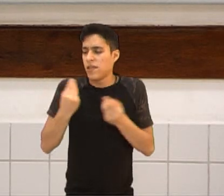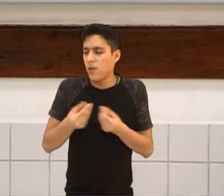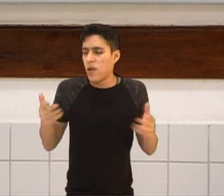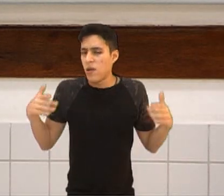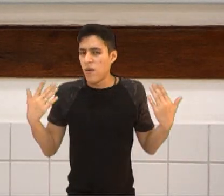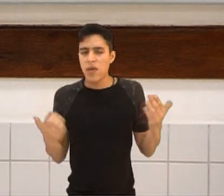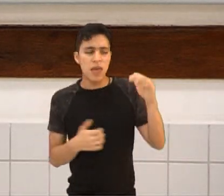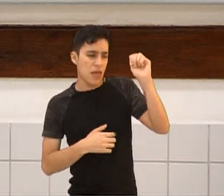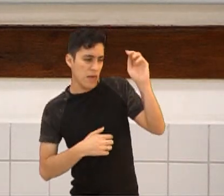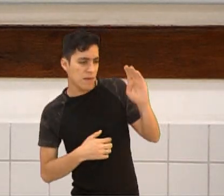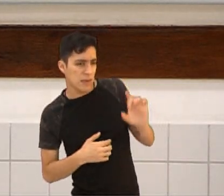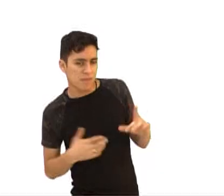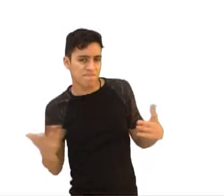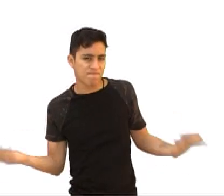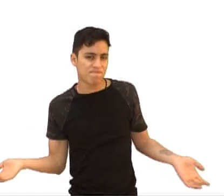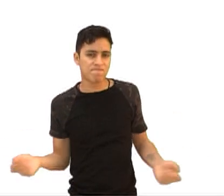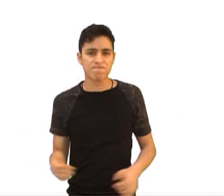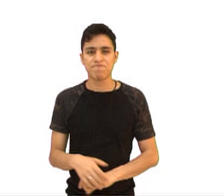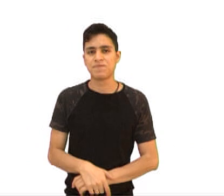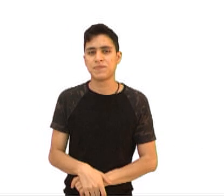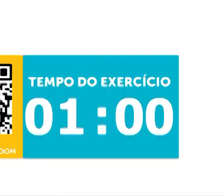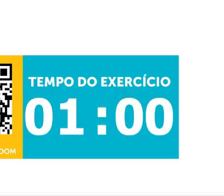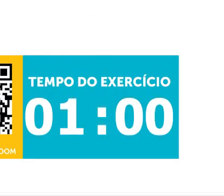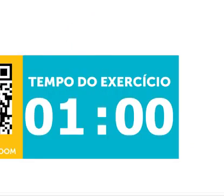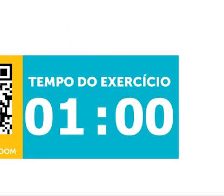vida? É 1 minutinho, a gente já volta.